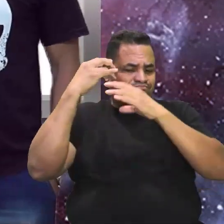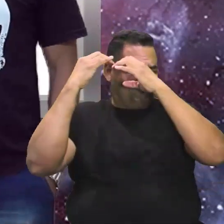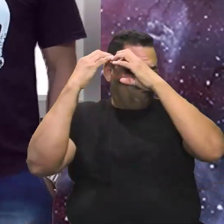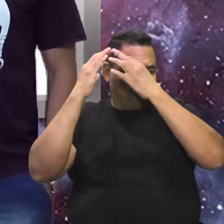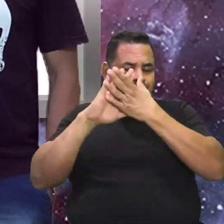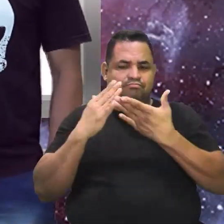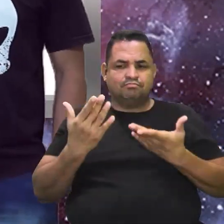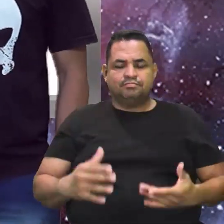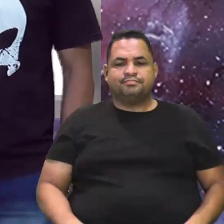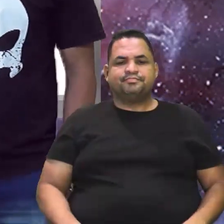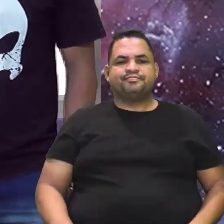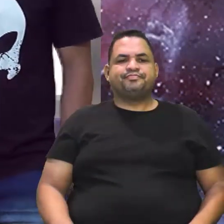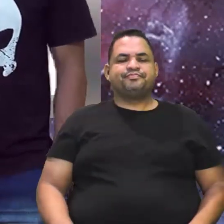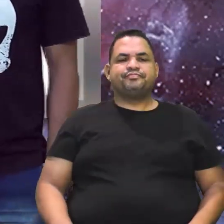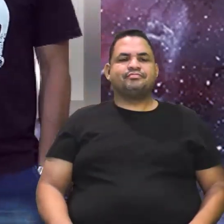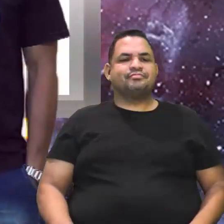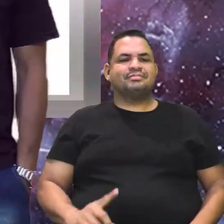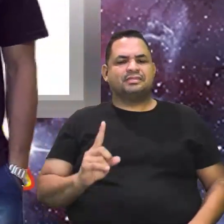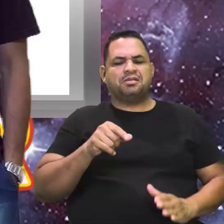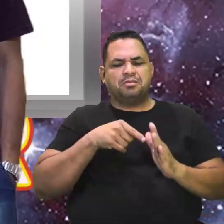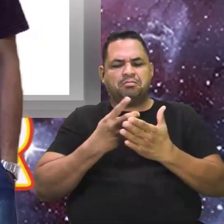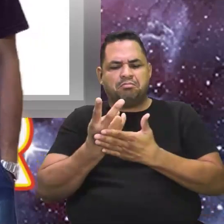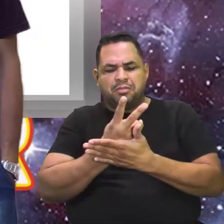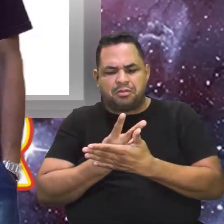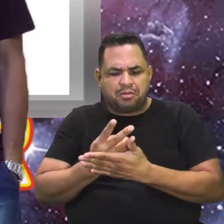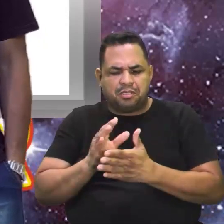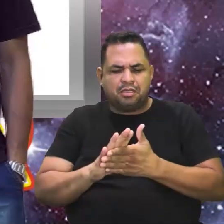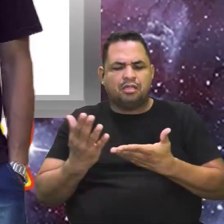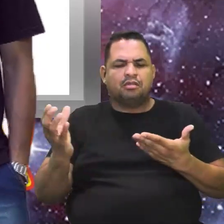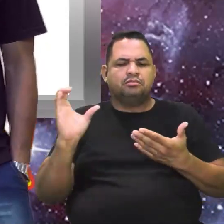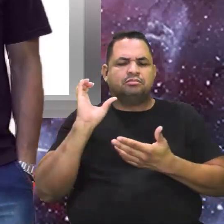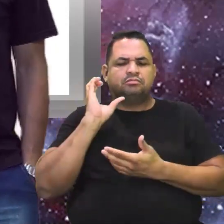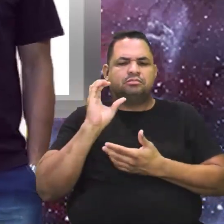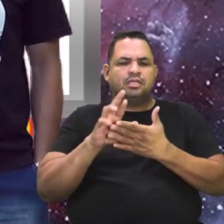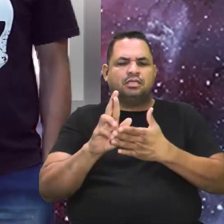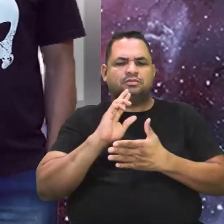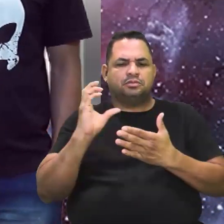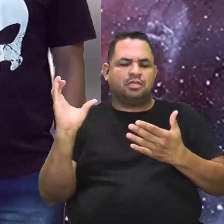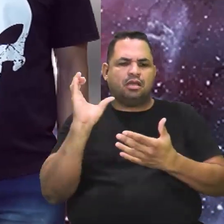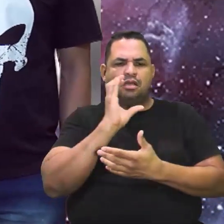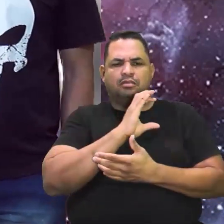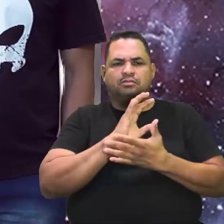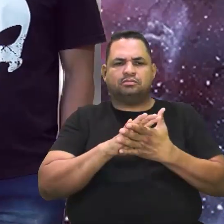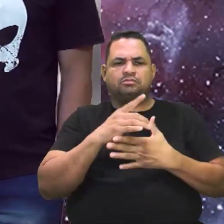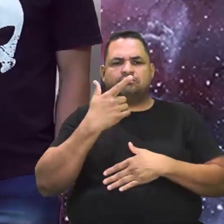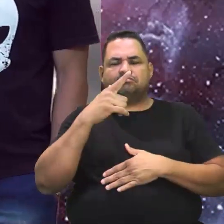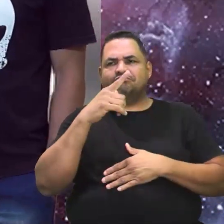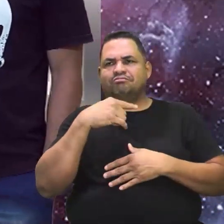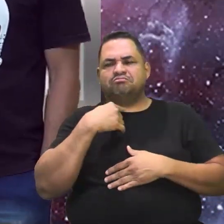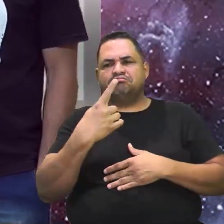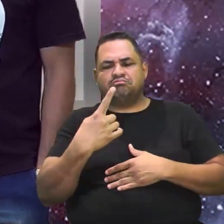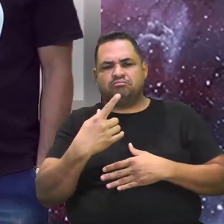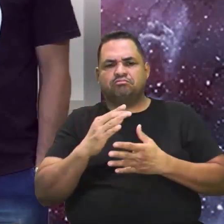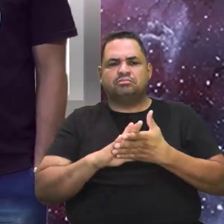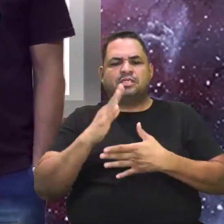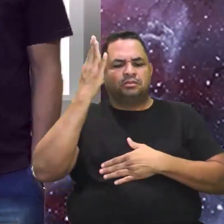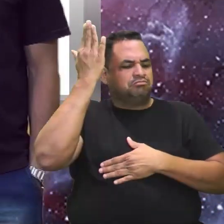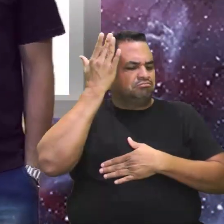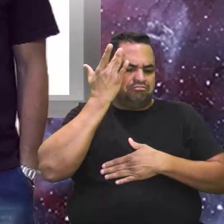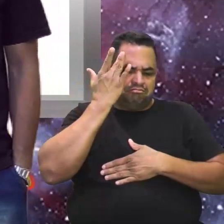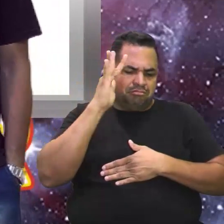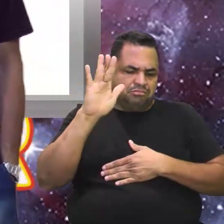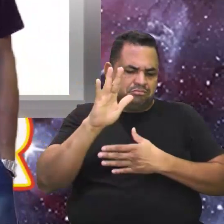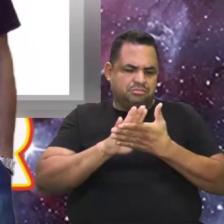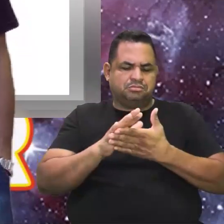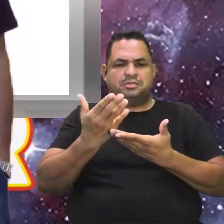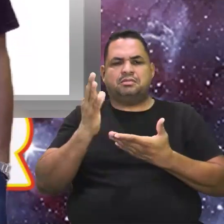tentou pensar, né? Então não busca a resposta logo de começo, dá uma tentada primeiro. Claro, não teve jeito, não sabe resolver a